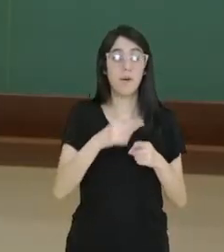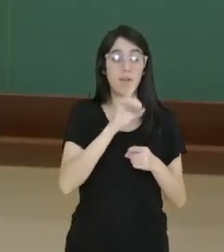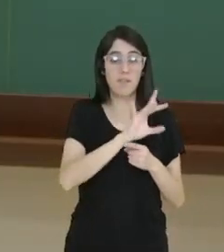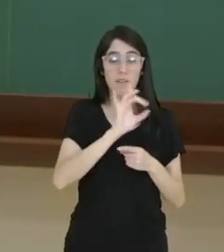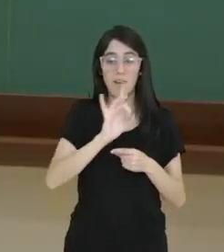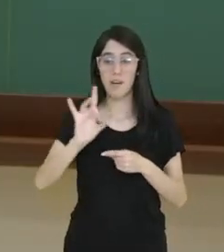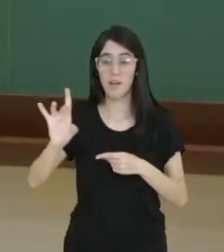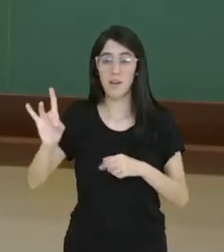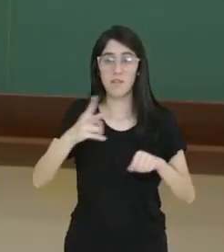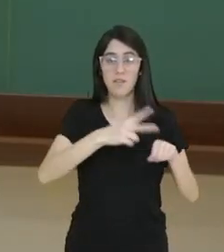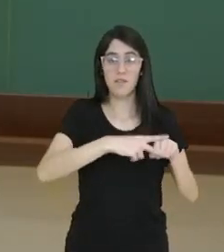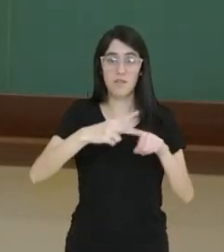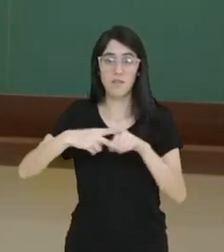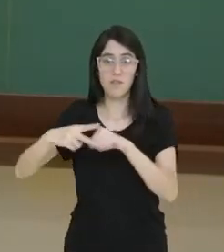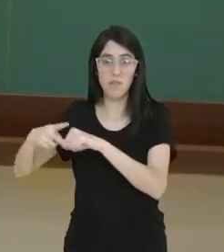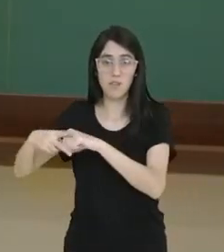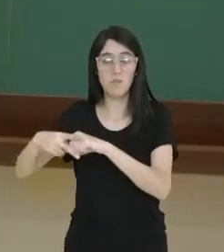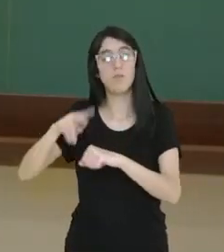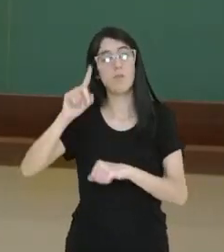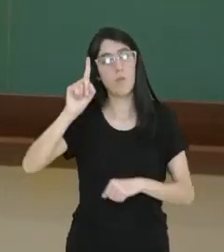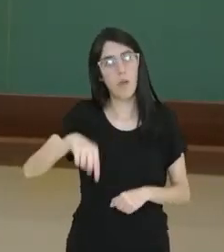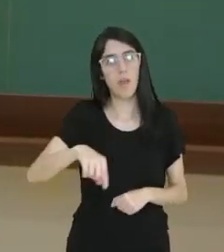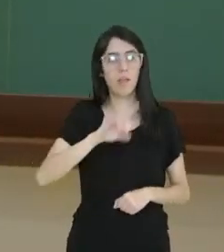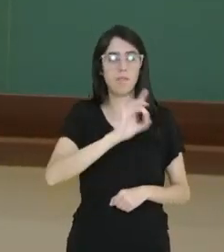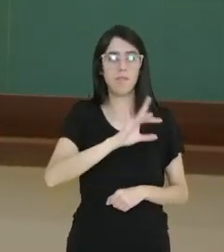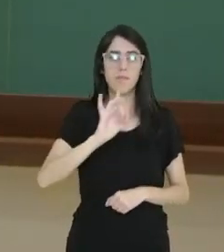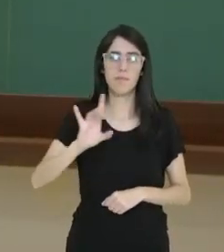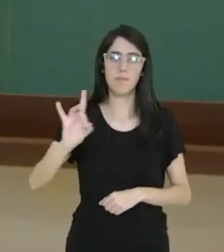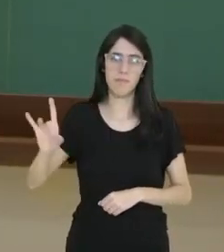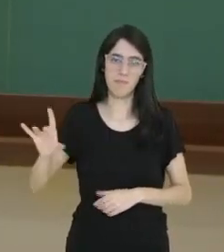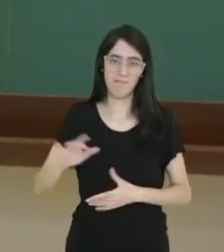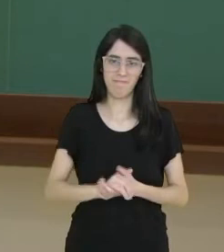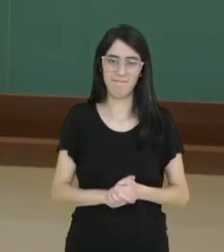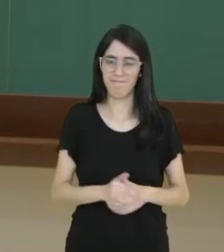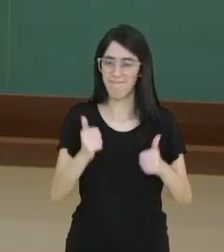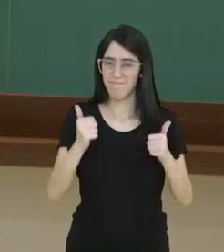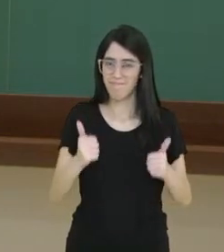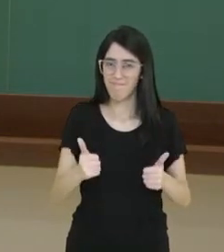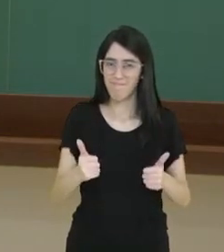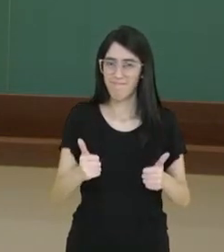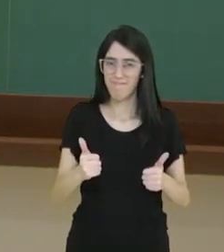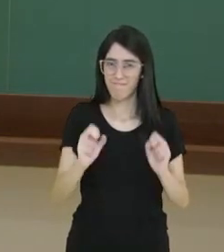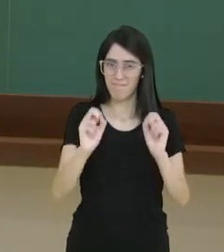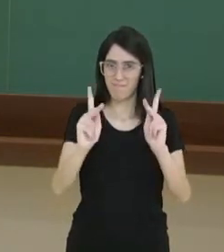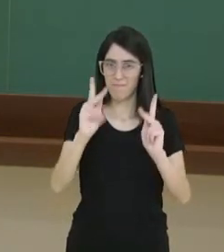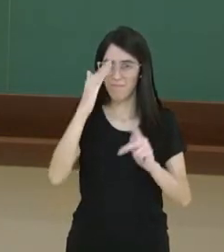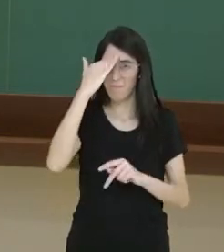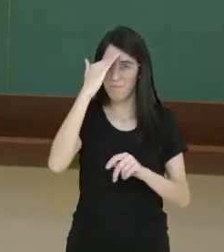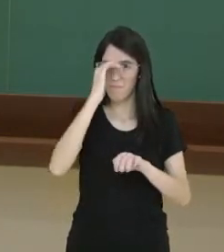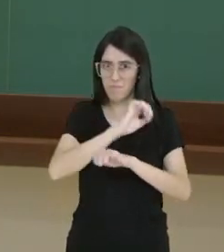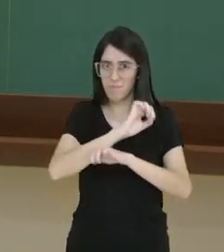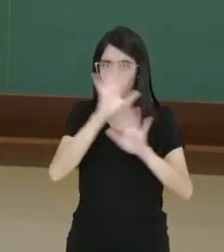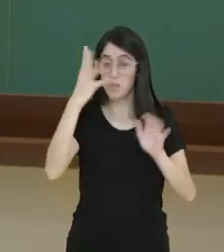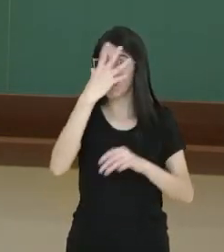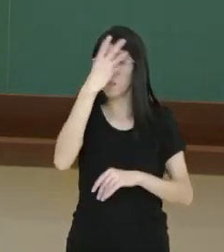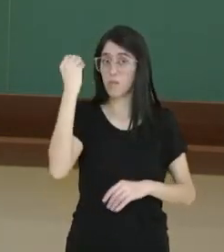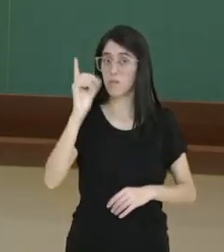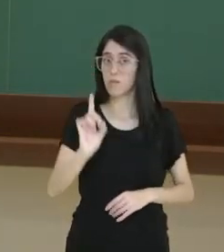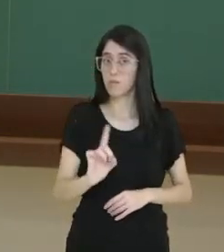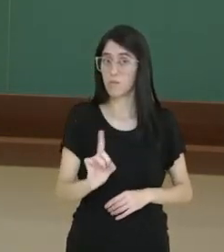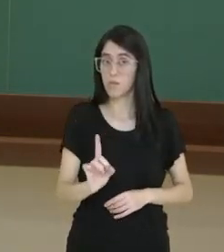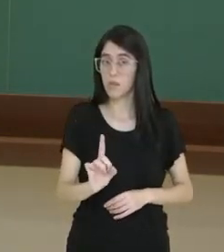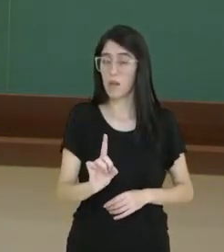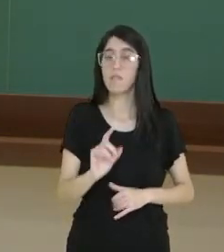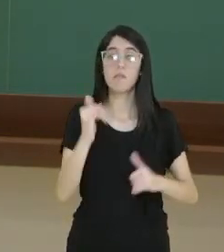verbos representa, então, cada um uma oração. Beleza? Compreendido? Não esqueçam disso, tá?